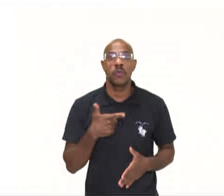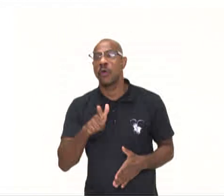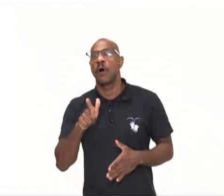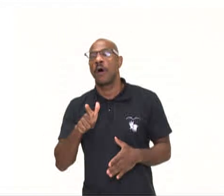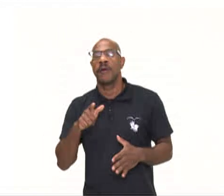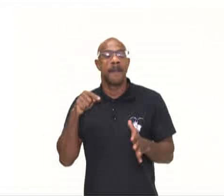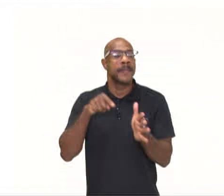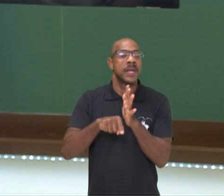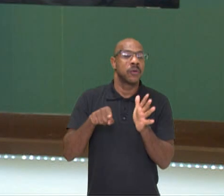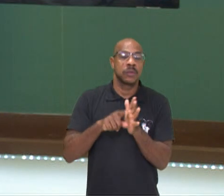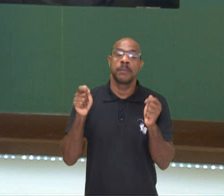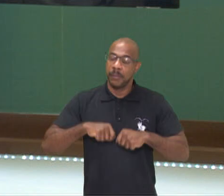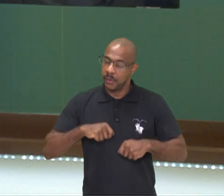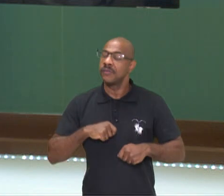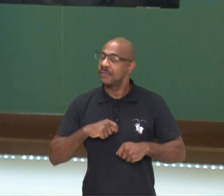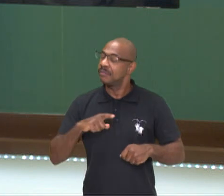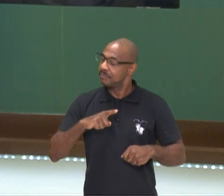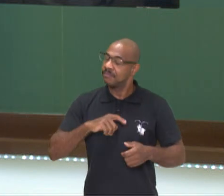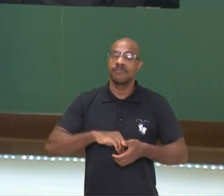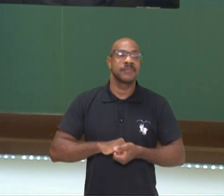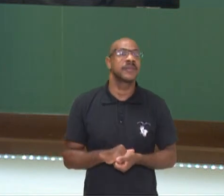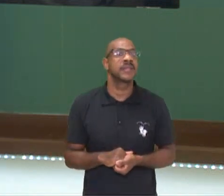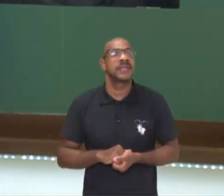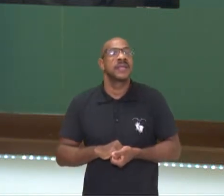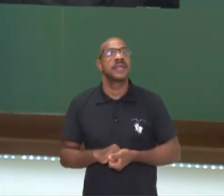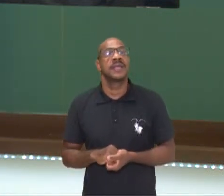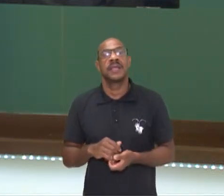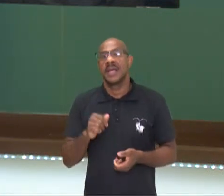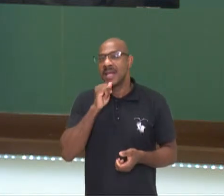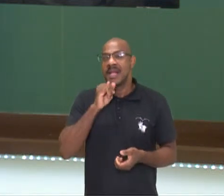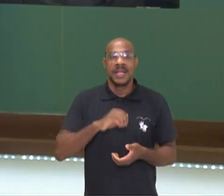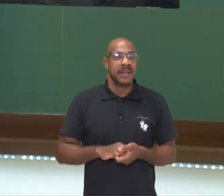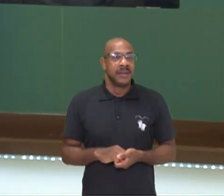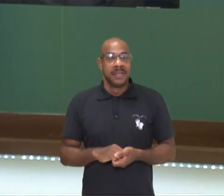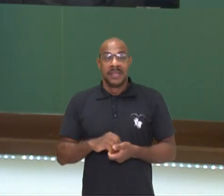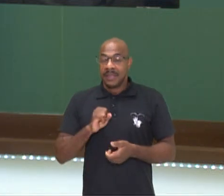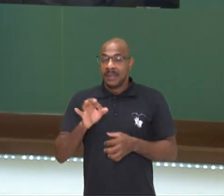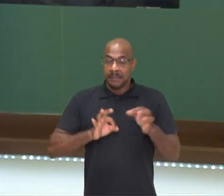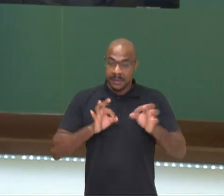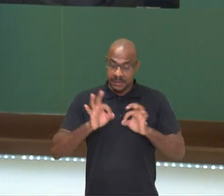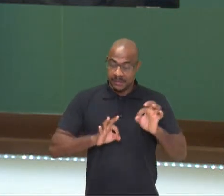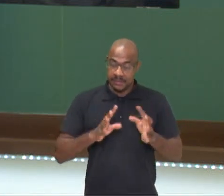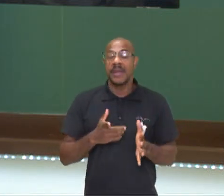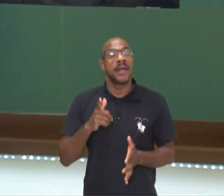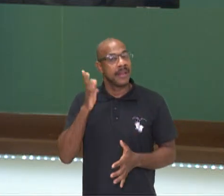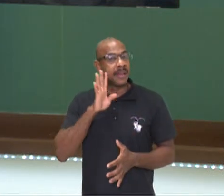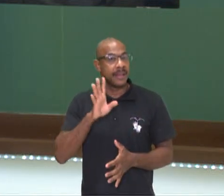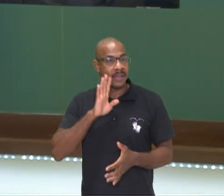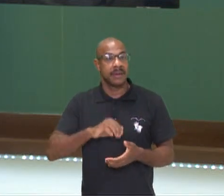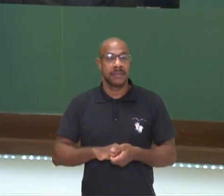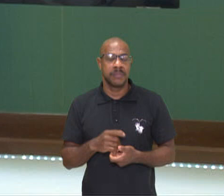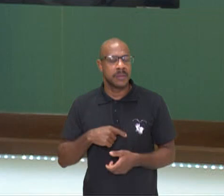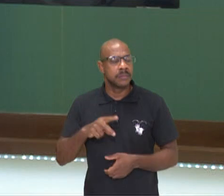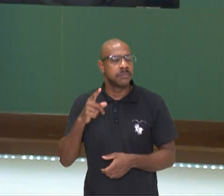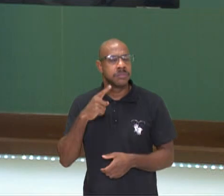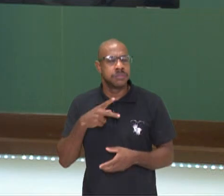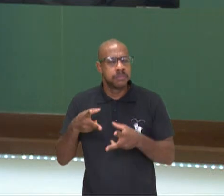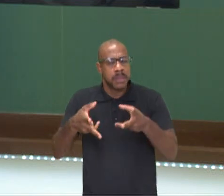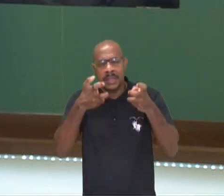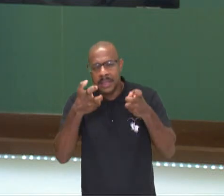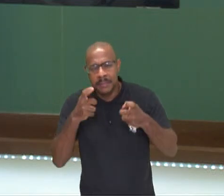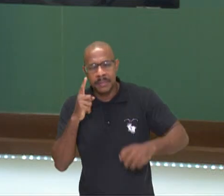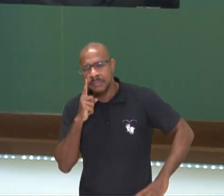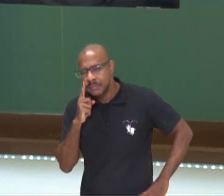nova questão ainda mais interessante que as que foram planejadas isso é legal da escuta Lelo a escuta